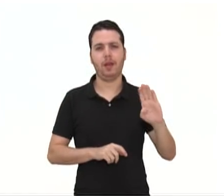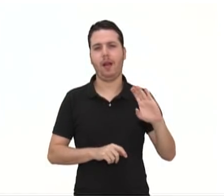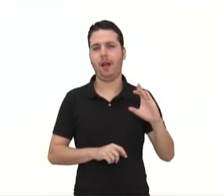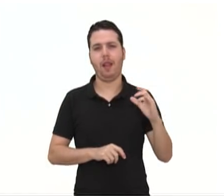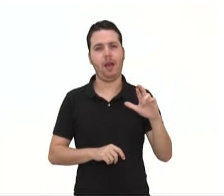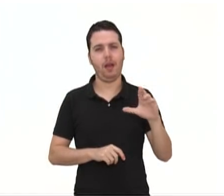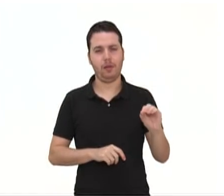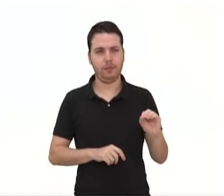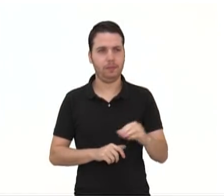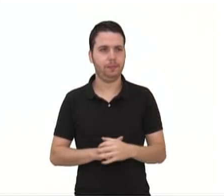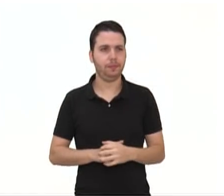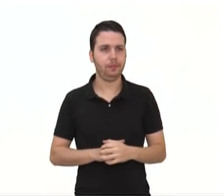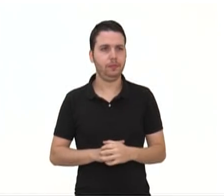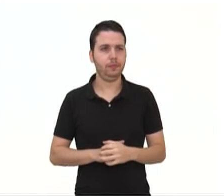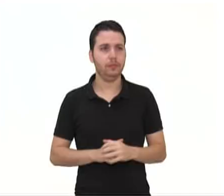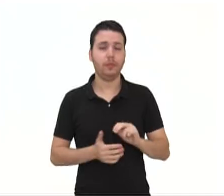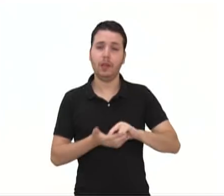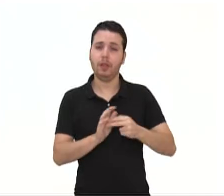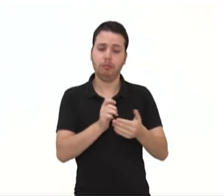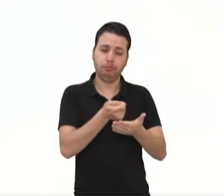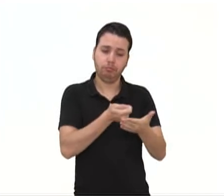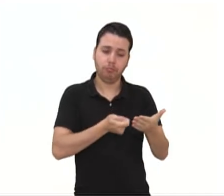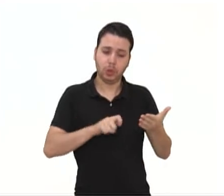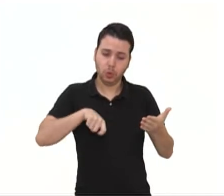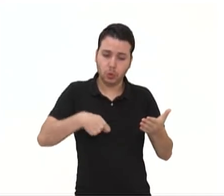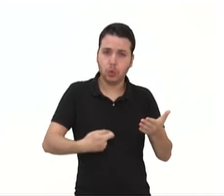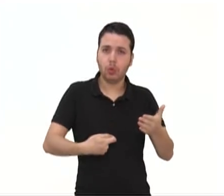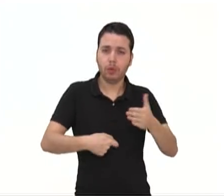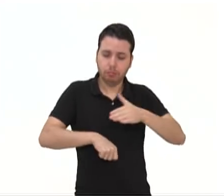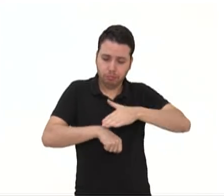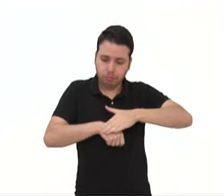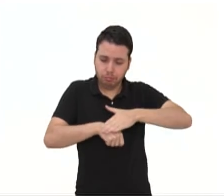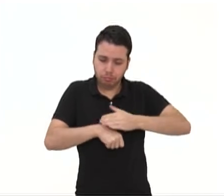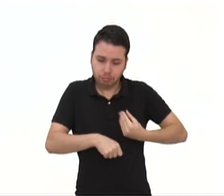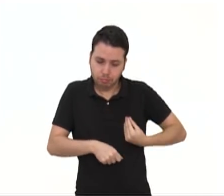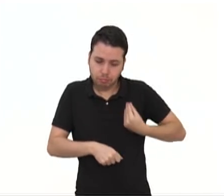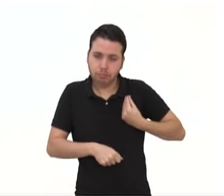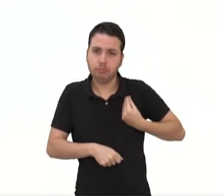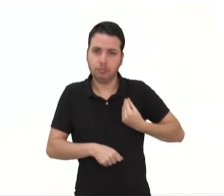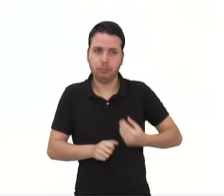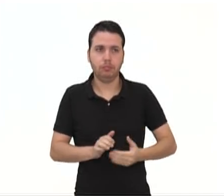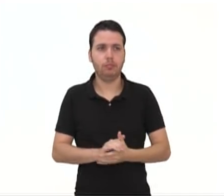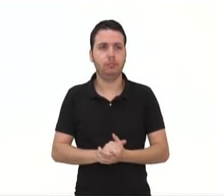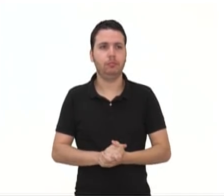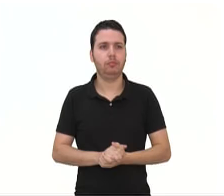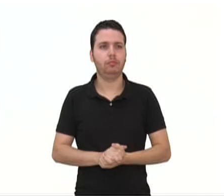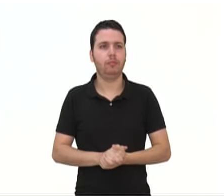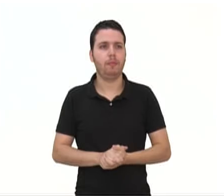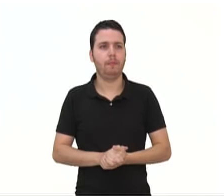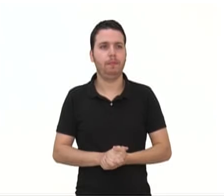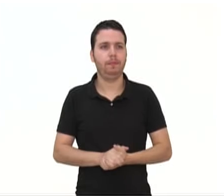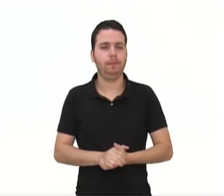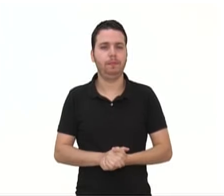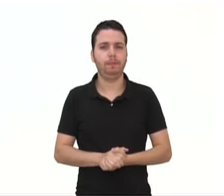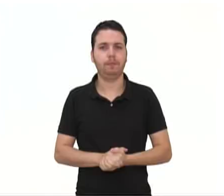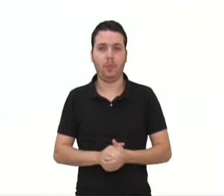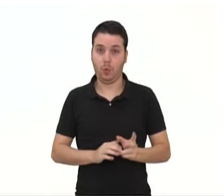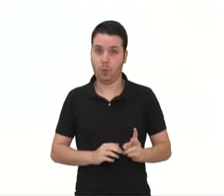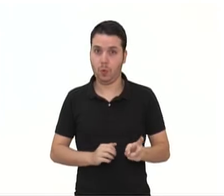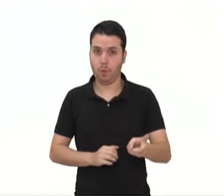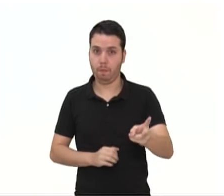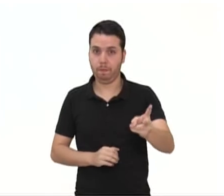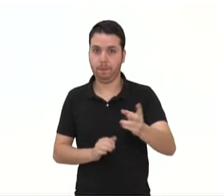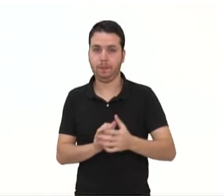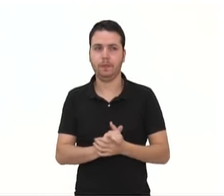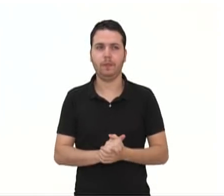Autobiografia significa escrever sobre a própria vida. Beleza? Vamos continuar? Ótimo. Aí